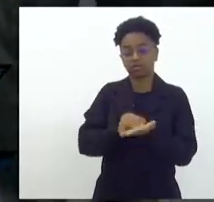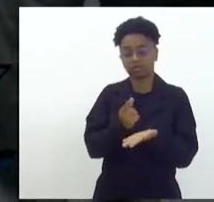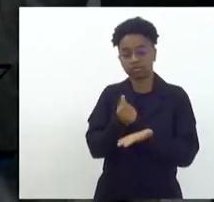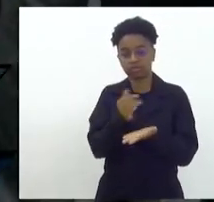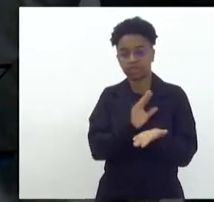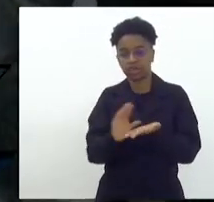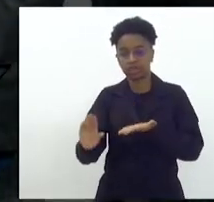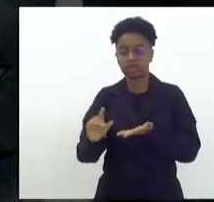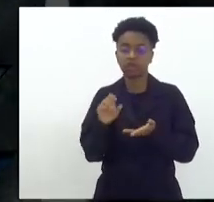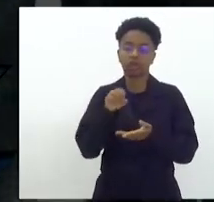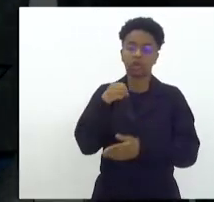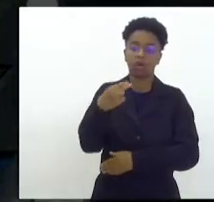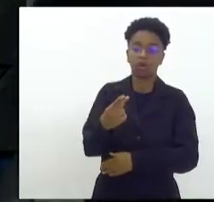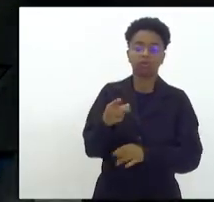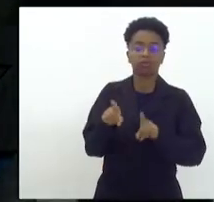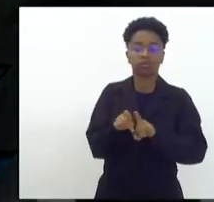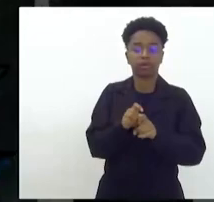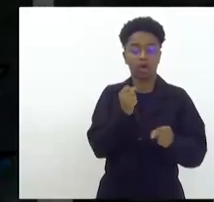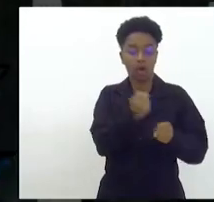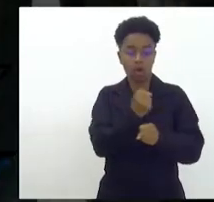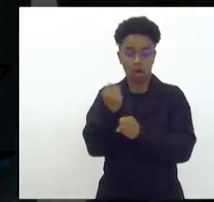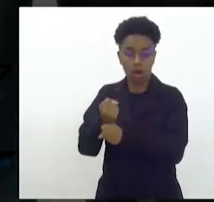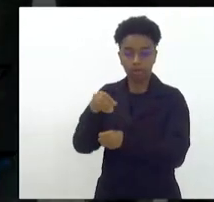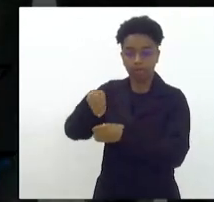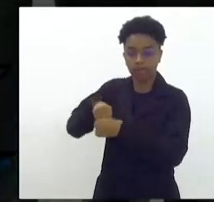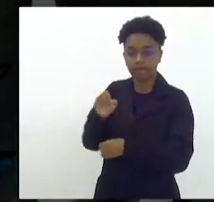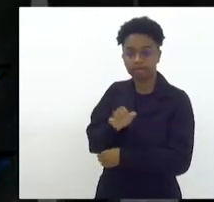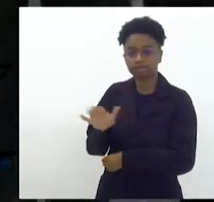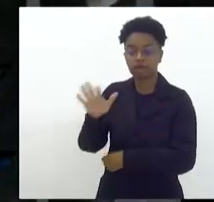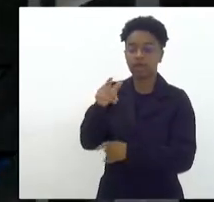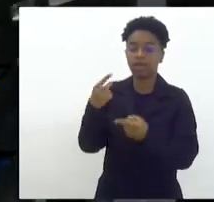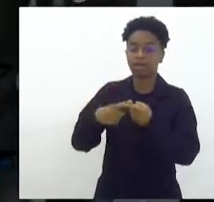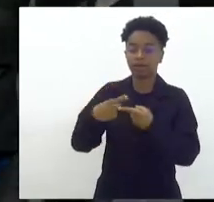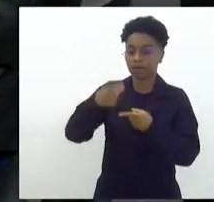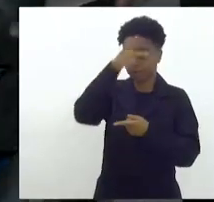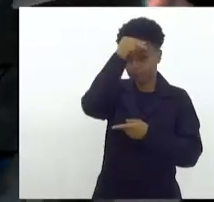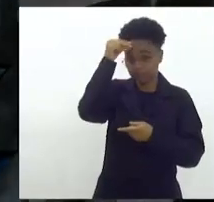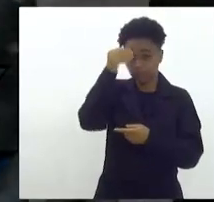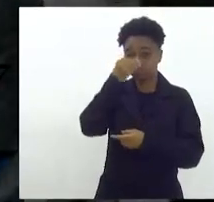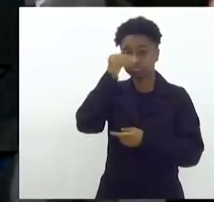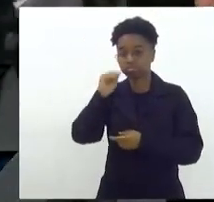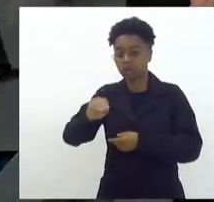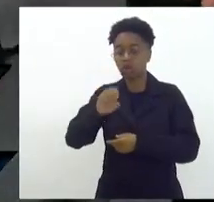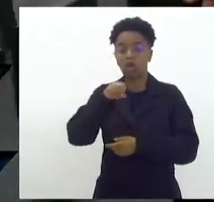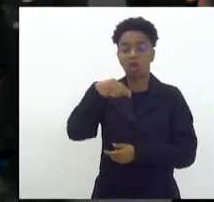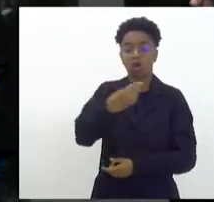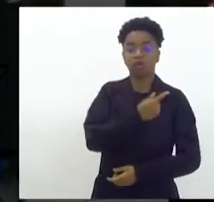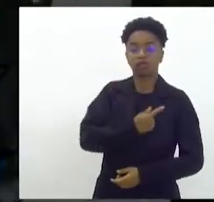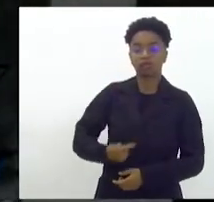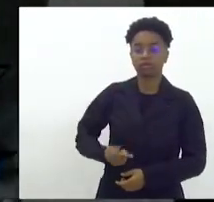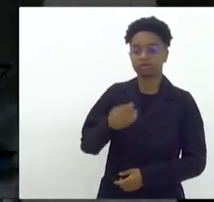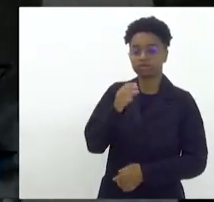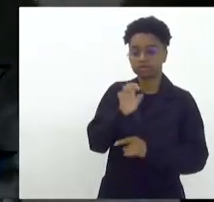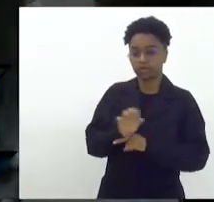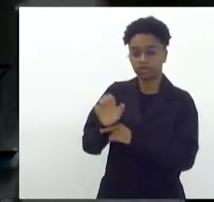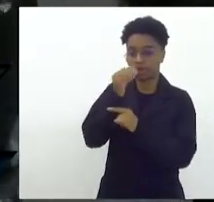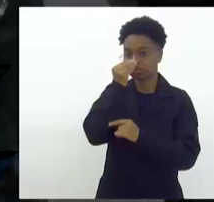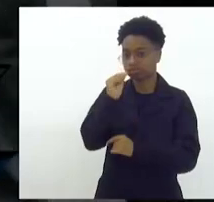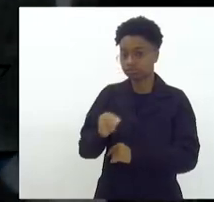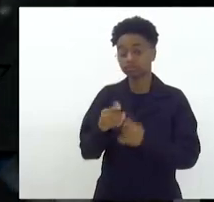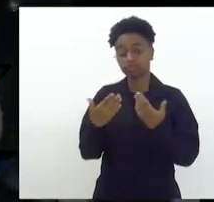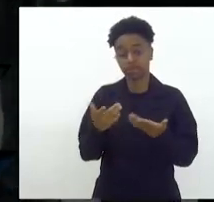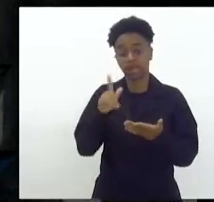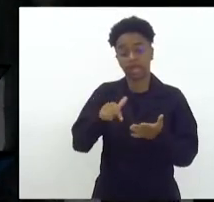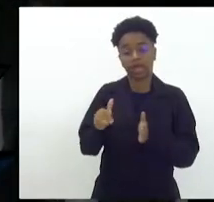de garantir obras em comunidades que são ignoradas por prefeituras ou por governos estaduais Então esse